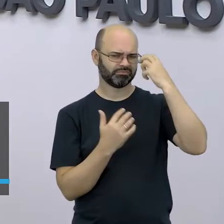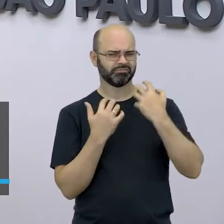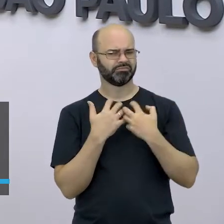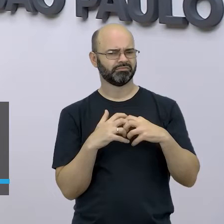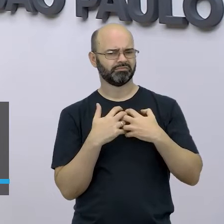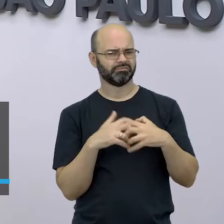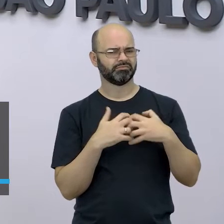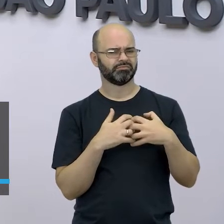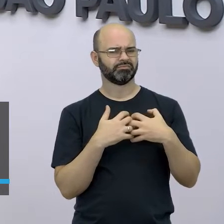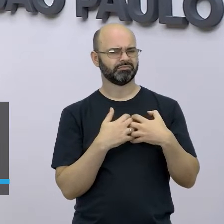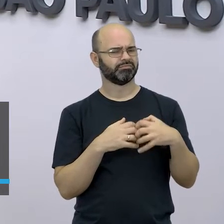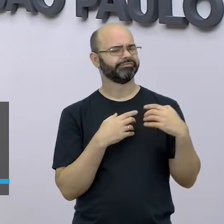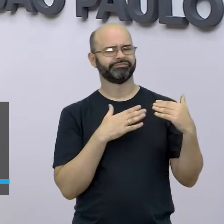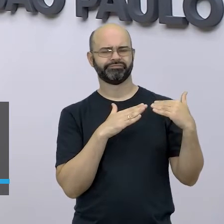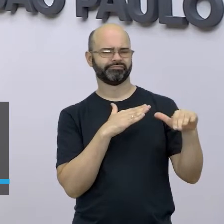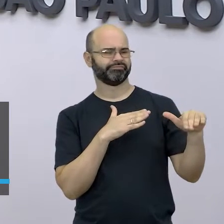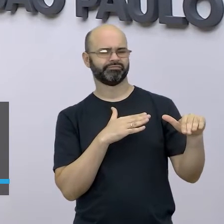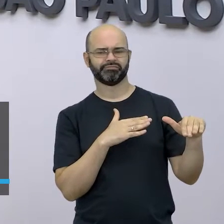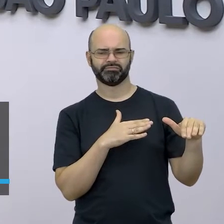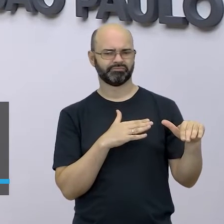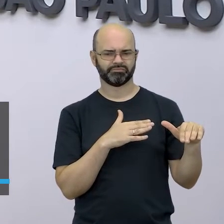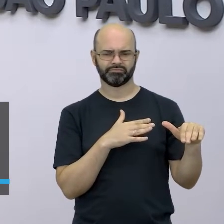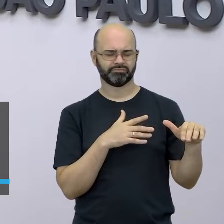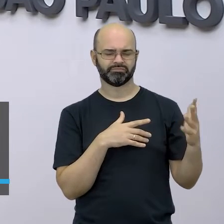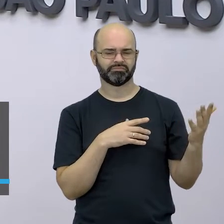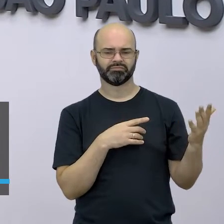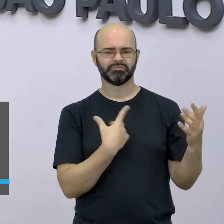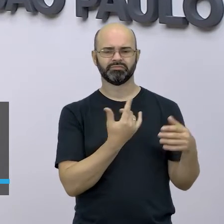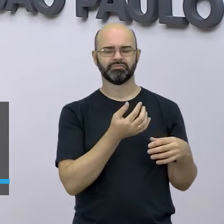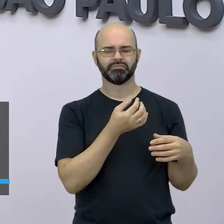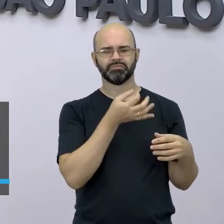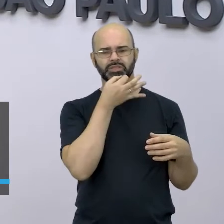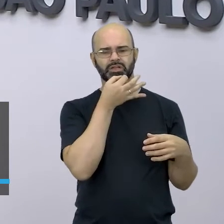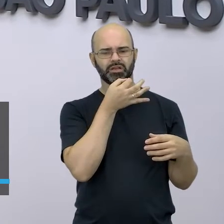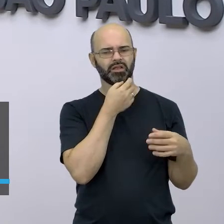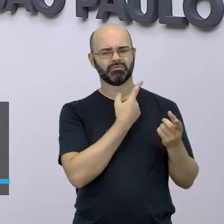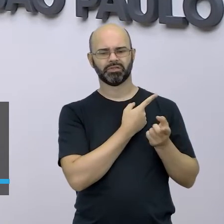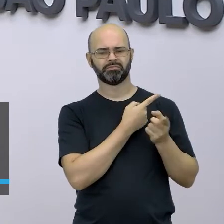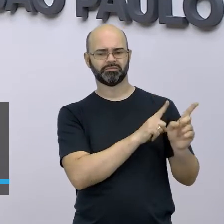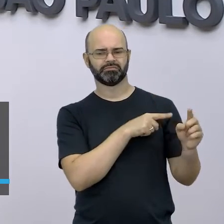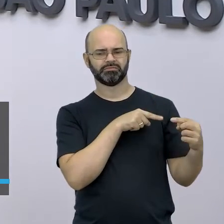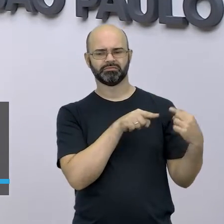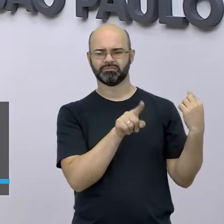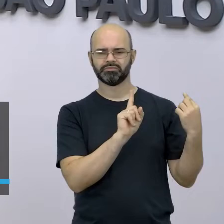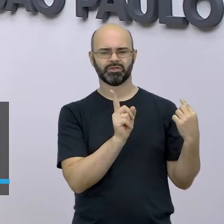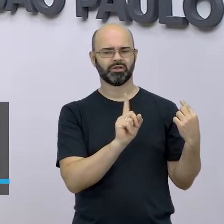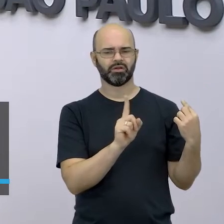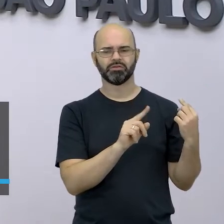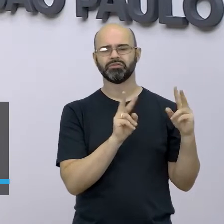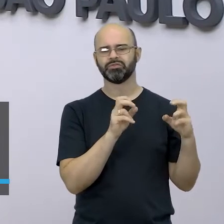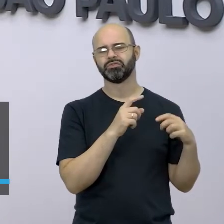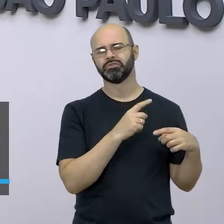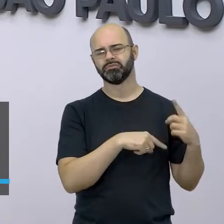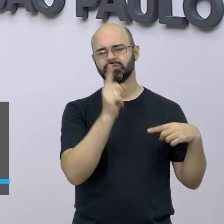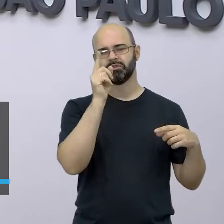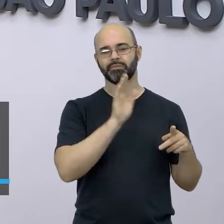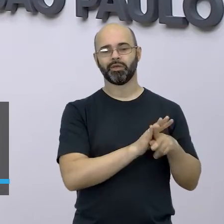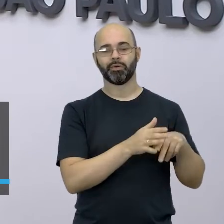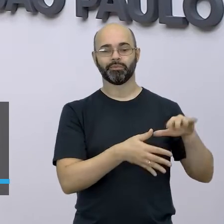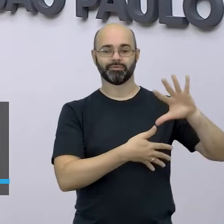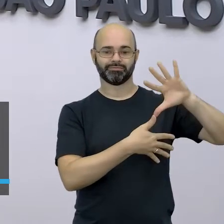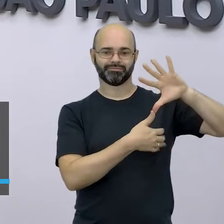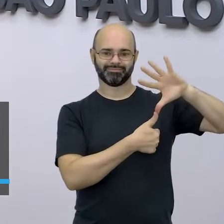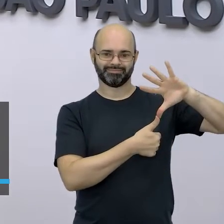que justamente combateram essa ideia de desenvolvimento que vem do norte.